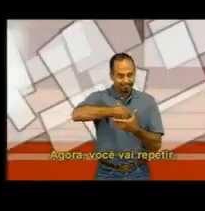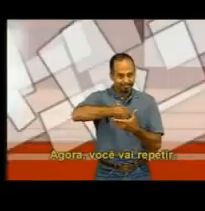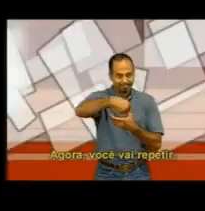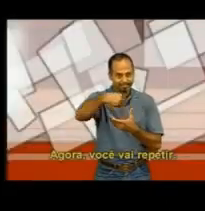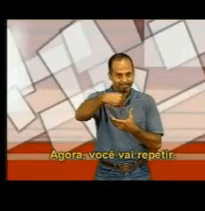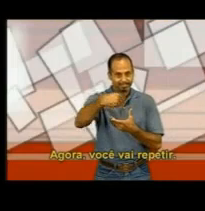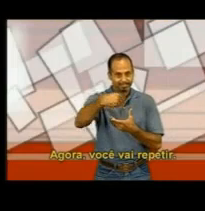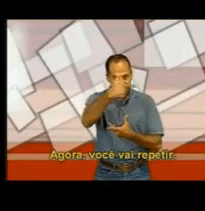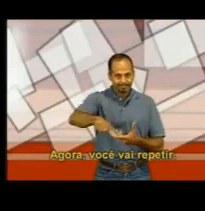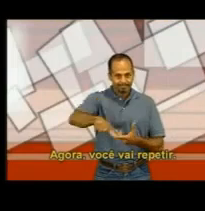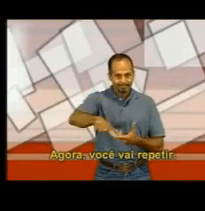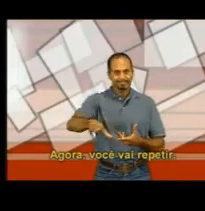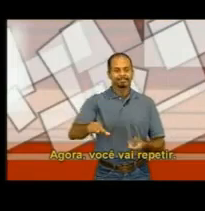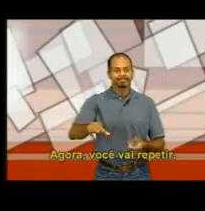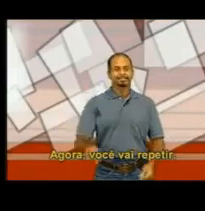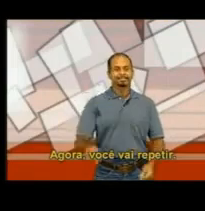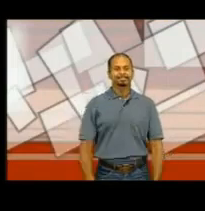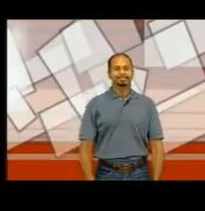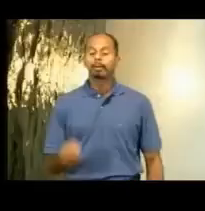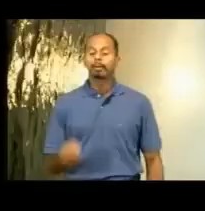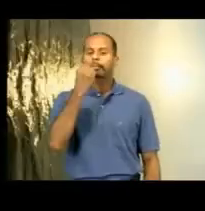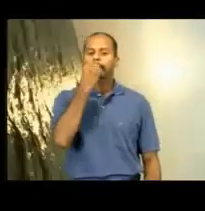Agora você vai repetir.